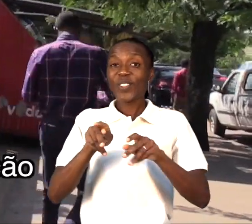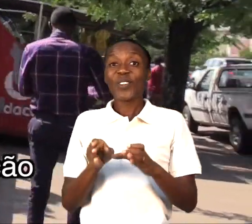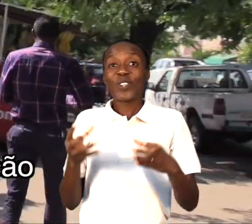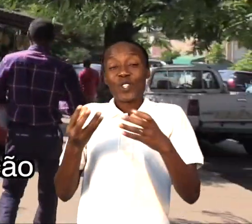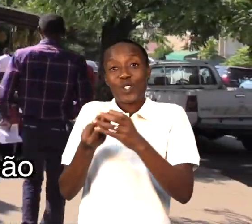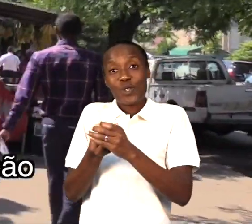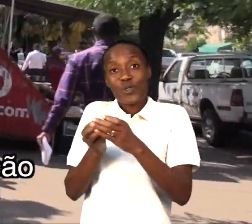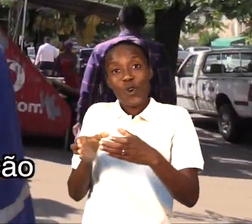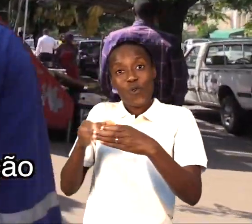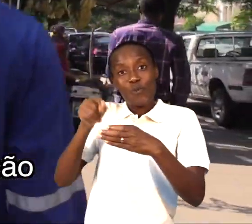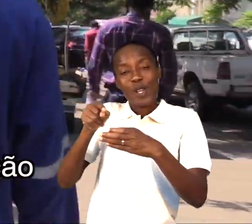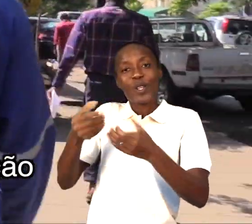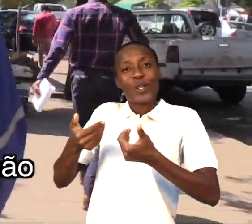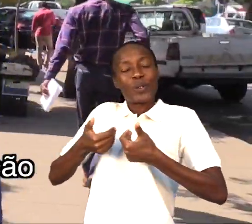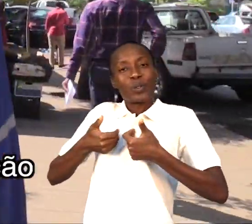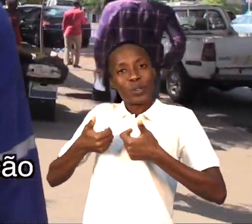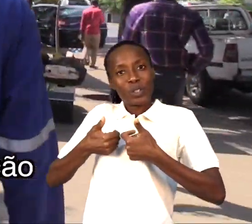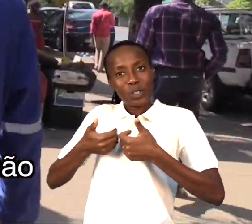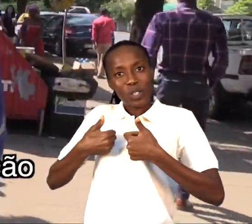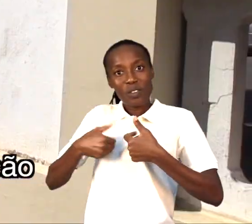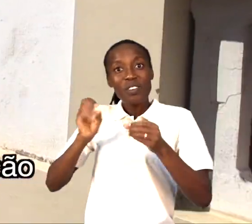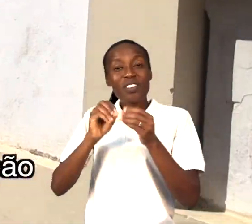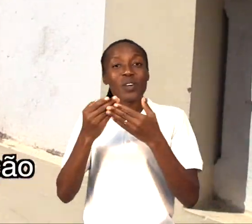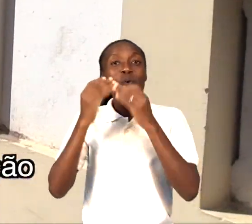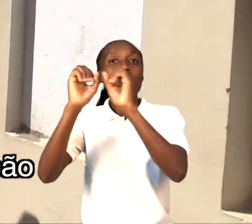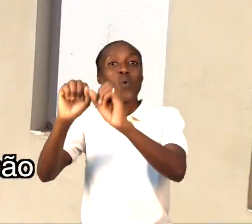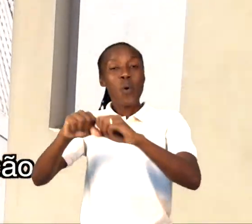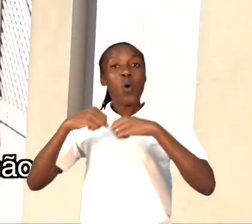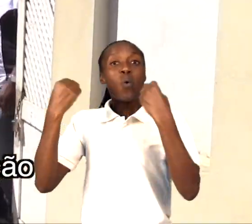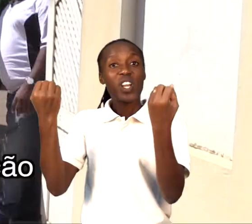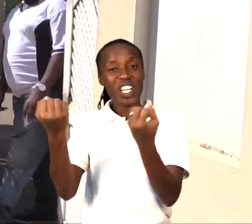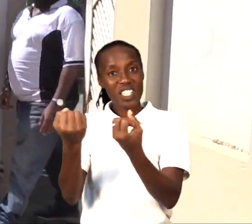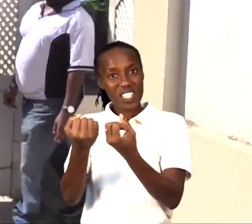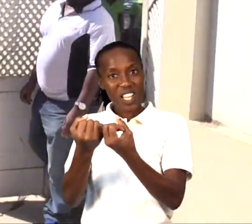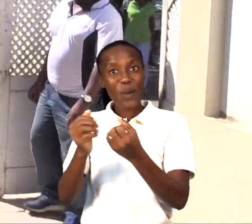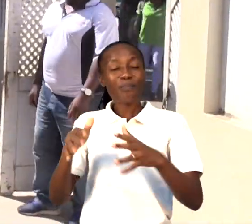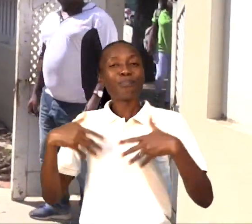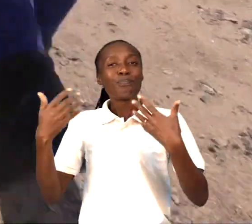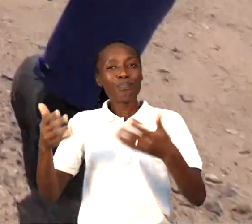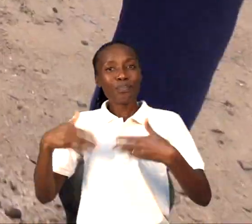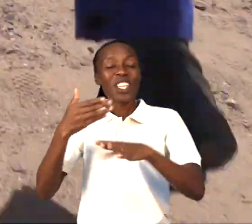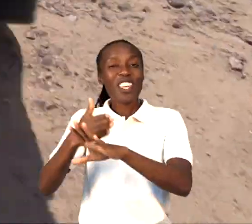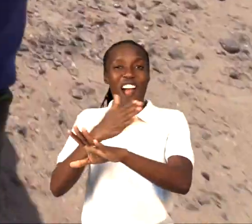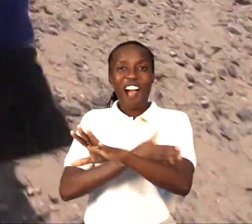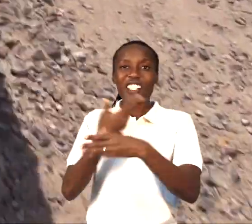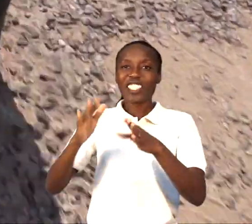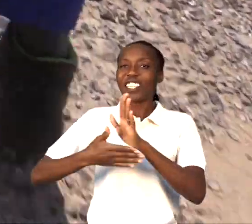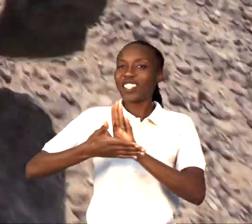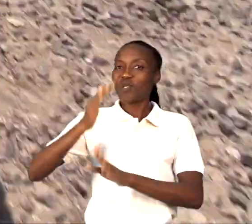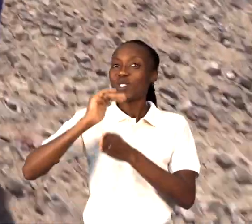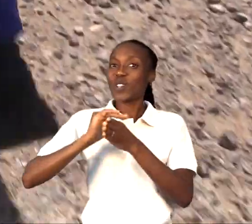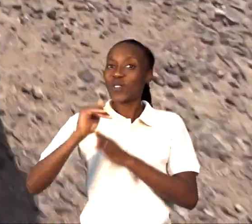juntar aos demais jovens por via de uma organização que já